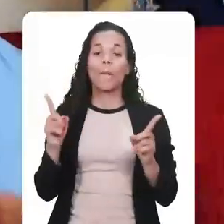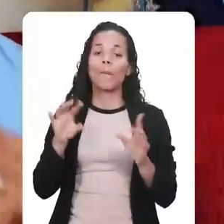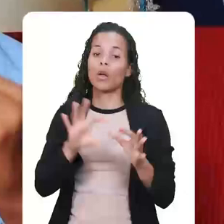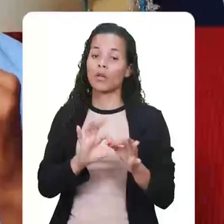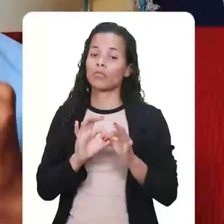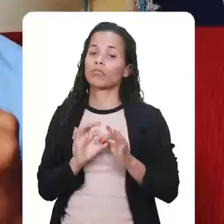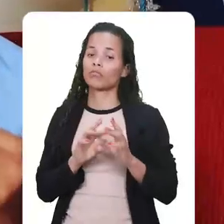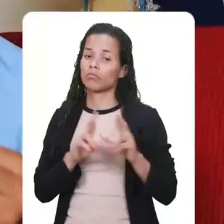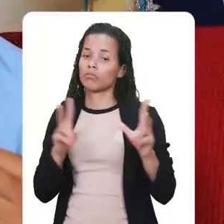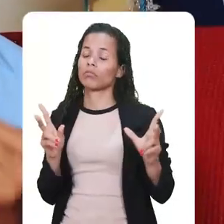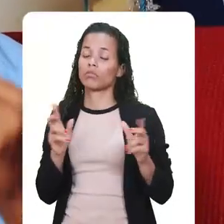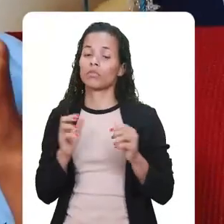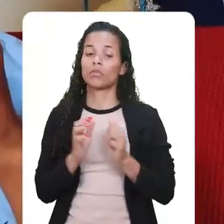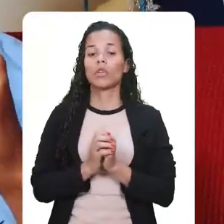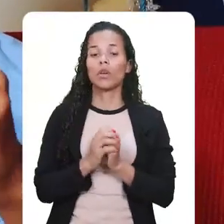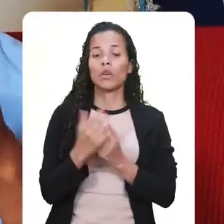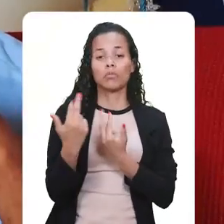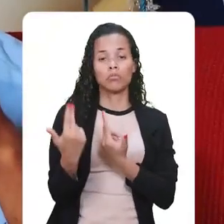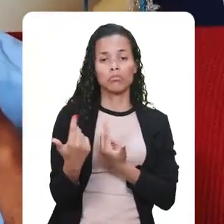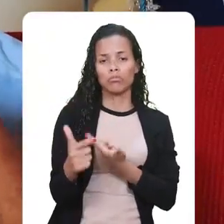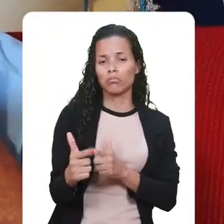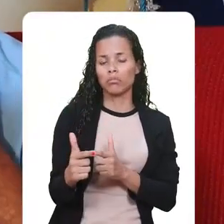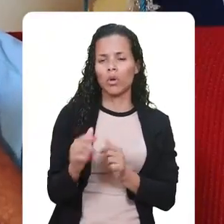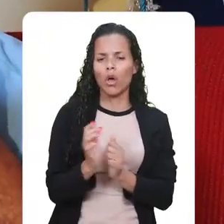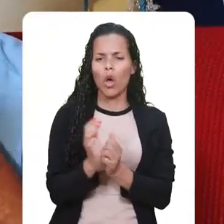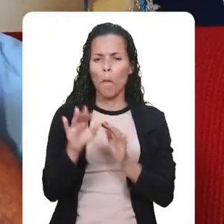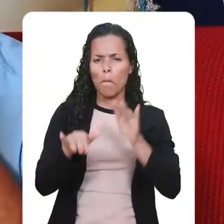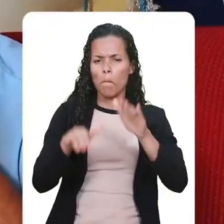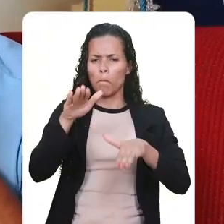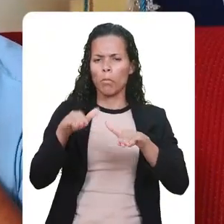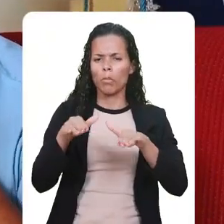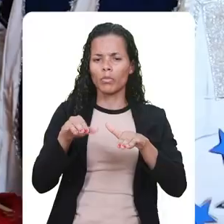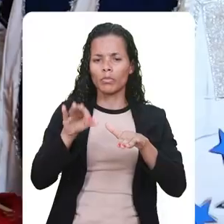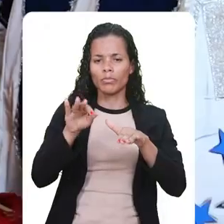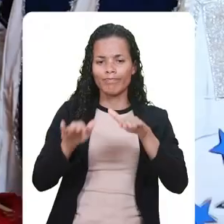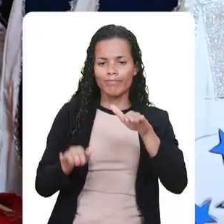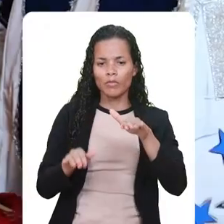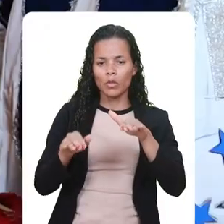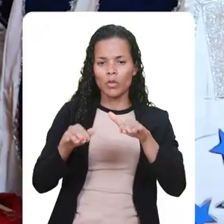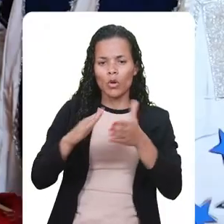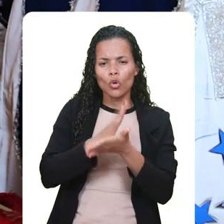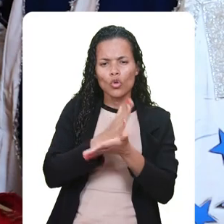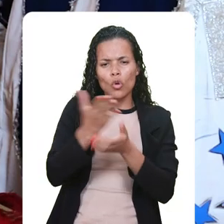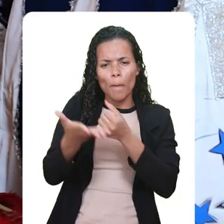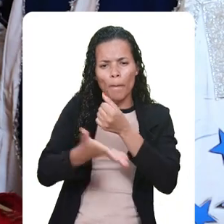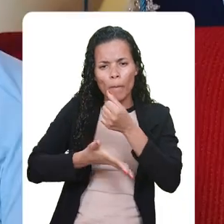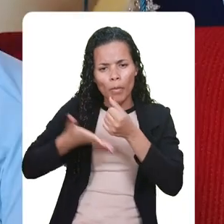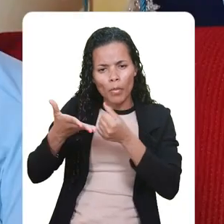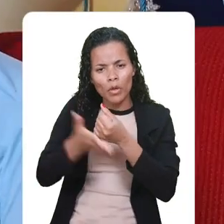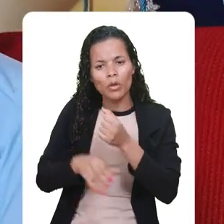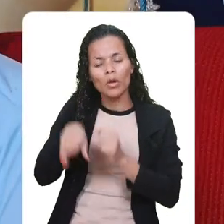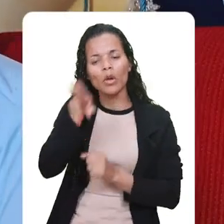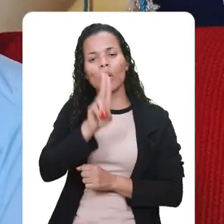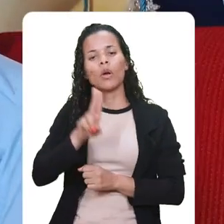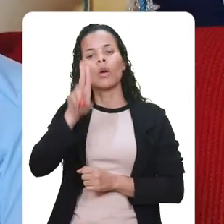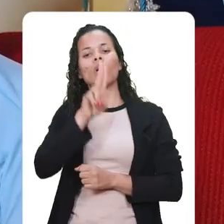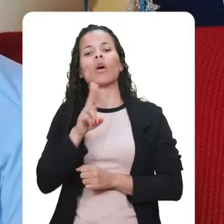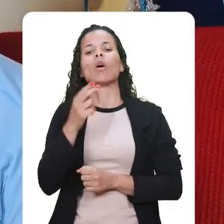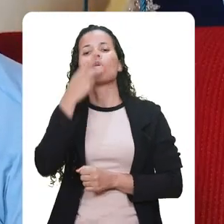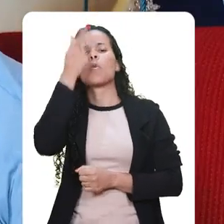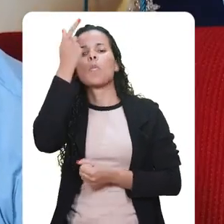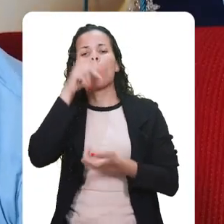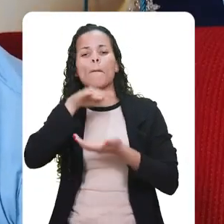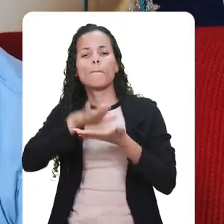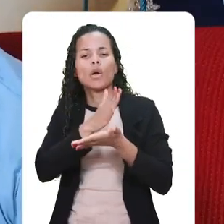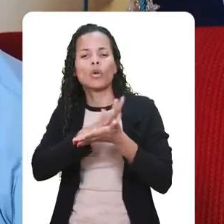Mas tem uma questão, não tem um padrão. Os instrumentos básicos utilizados em